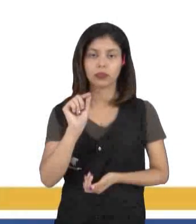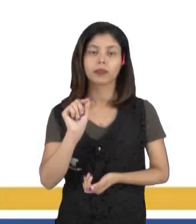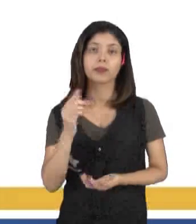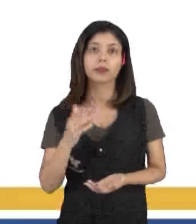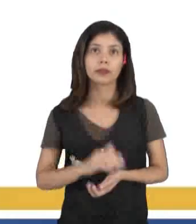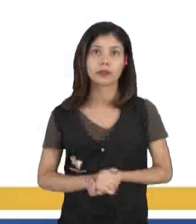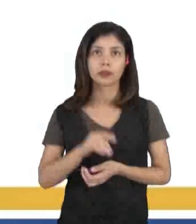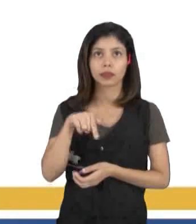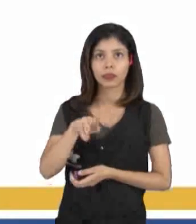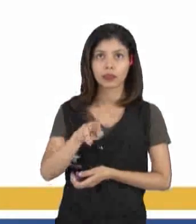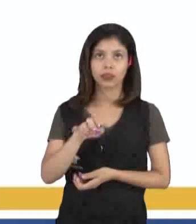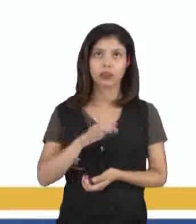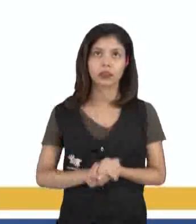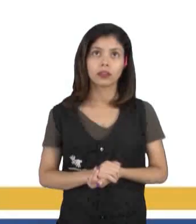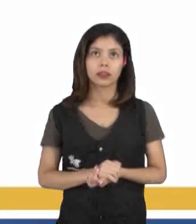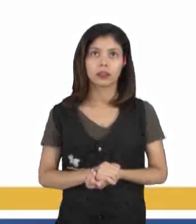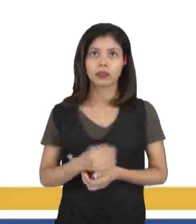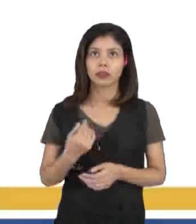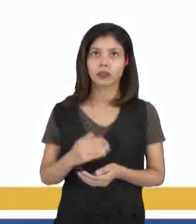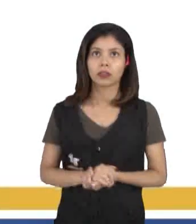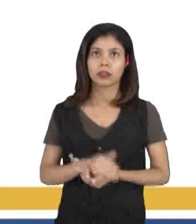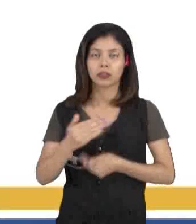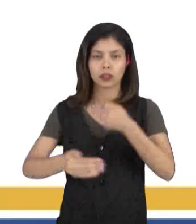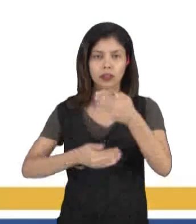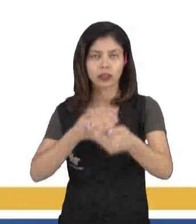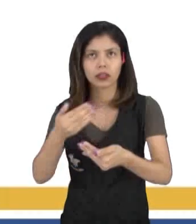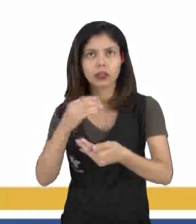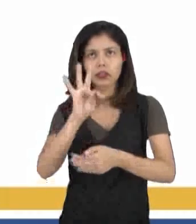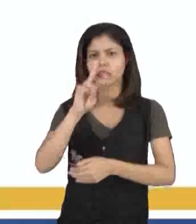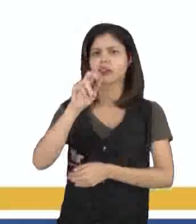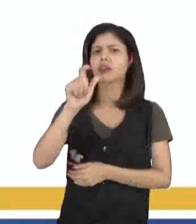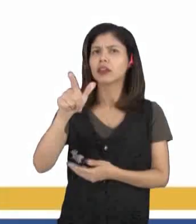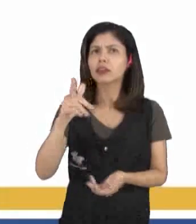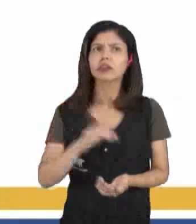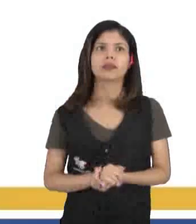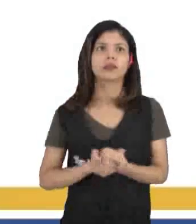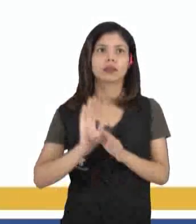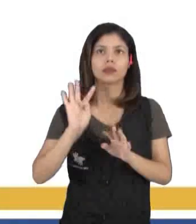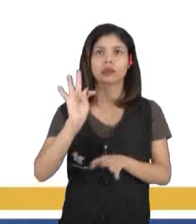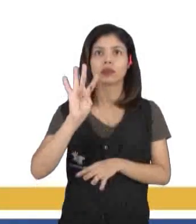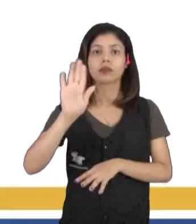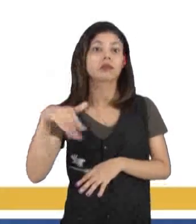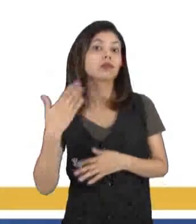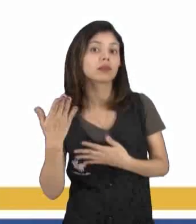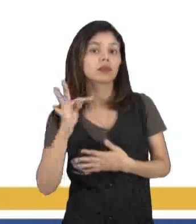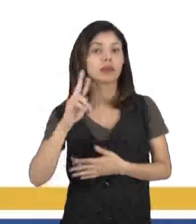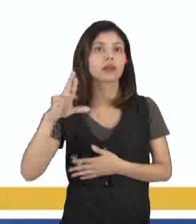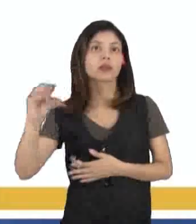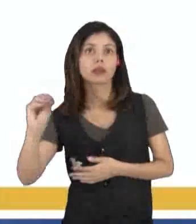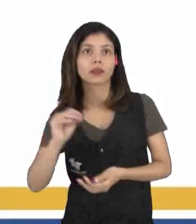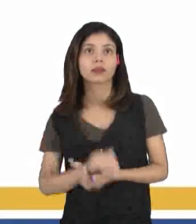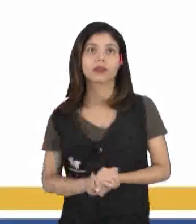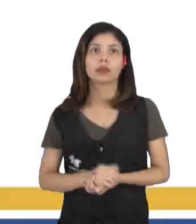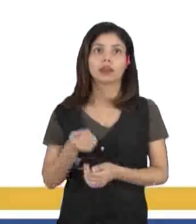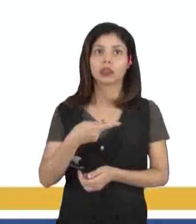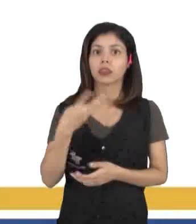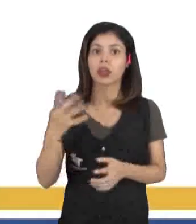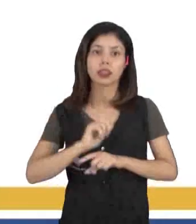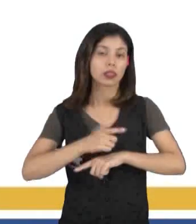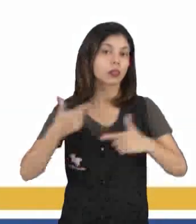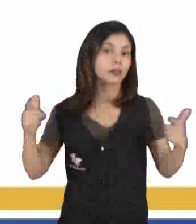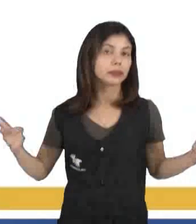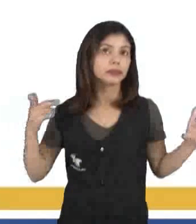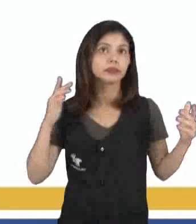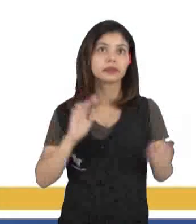são que, né, precedido de tal ou tão,